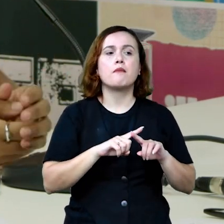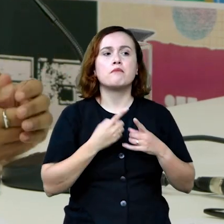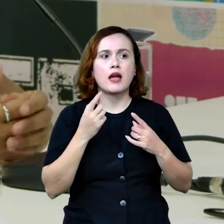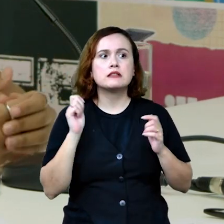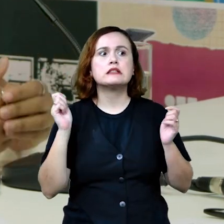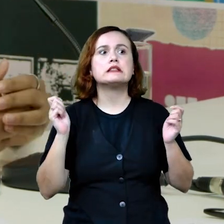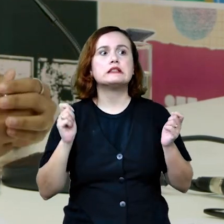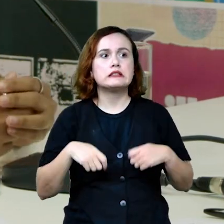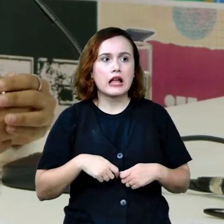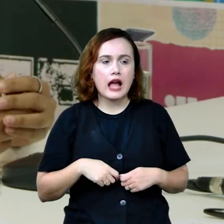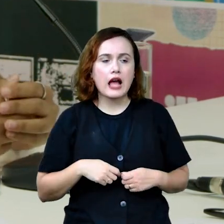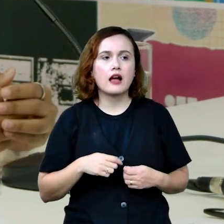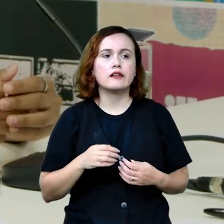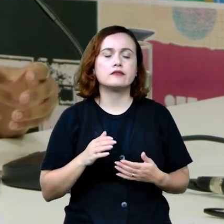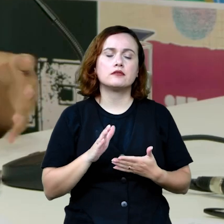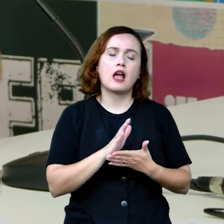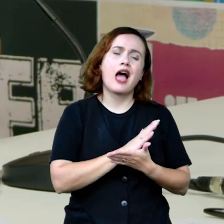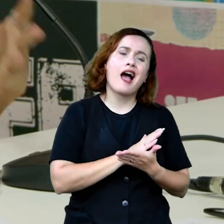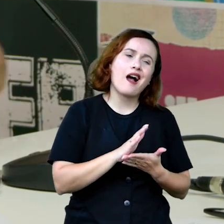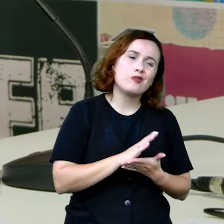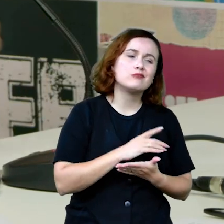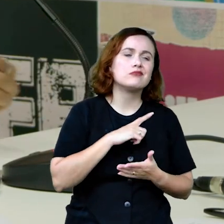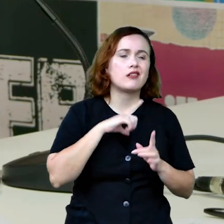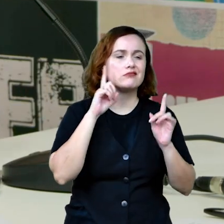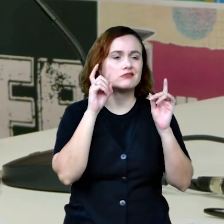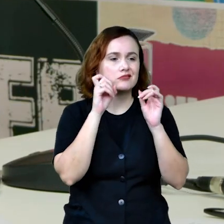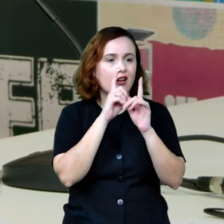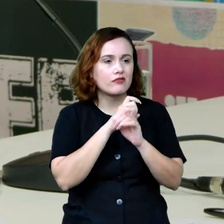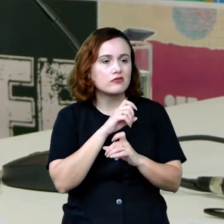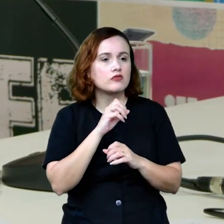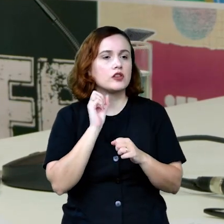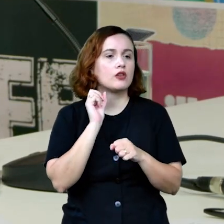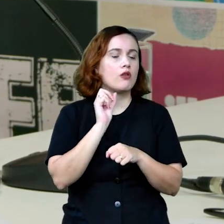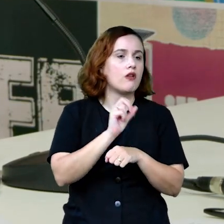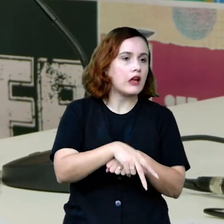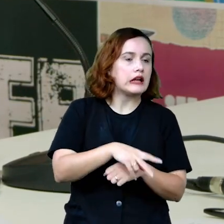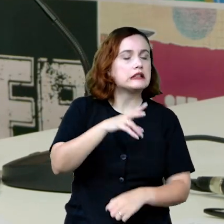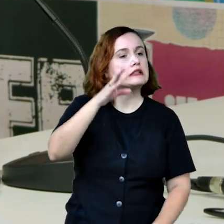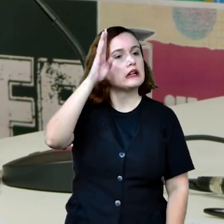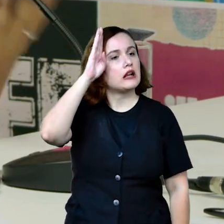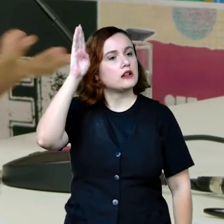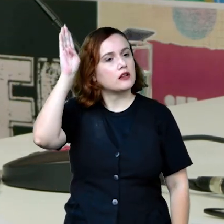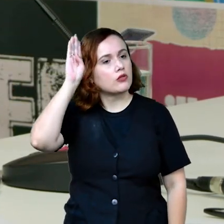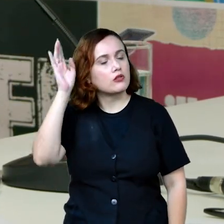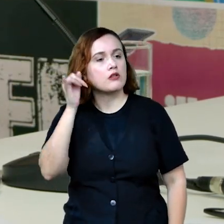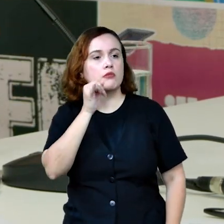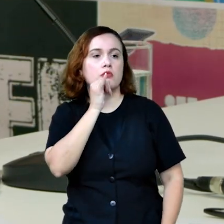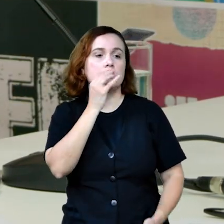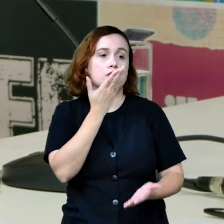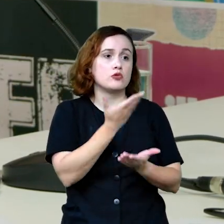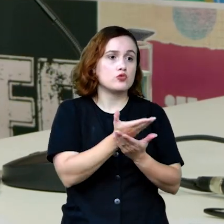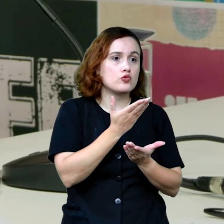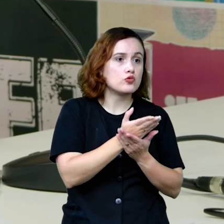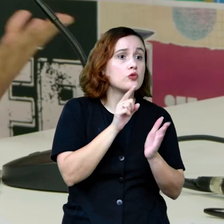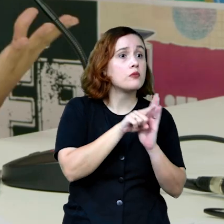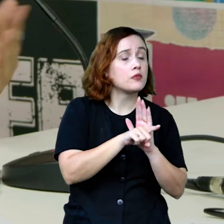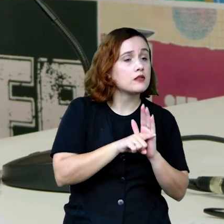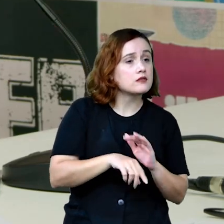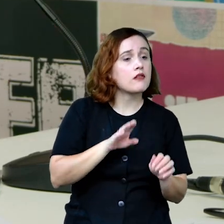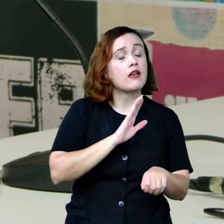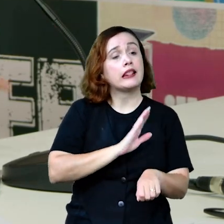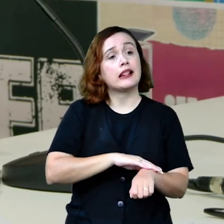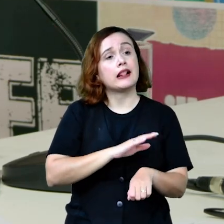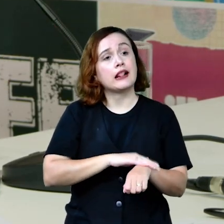mas também não é impossível. Mas, mesmo assim, existem esses pequenos desafios, como conciliação de trabalhos com os estudos, o